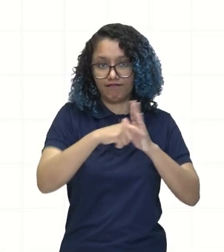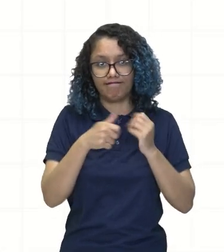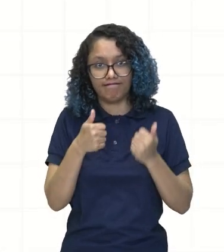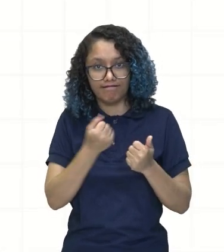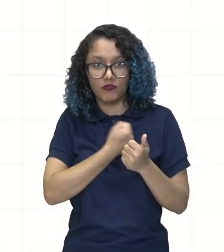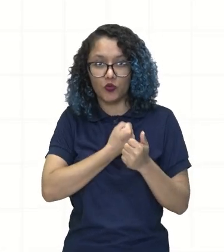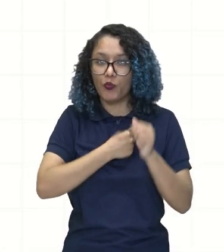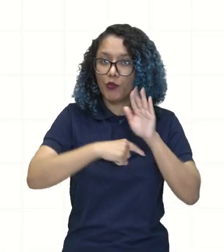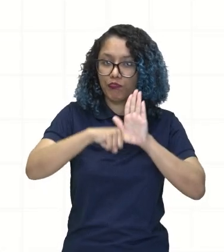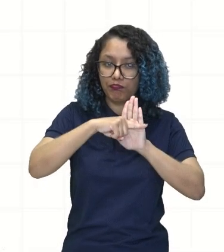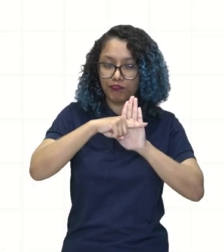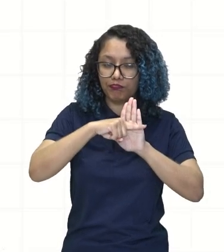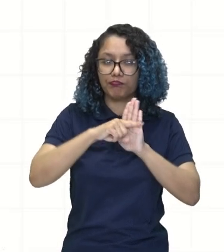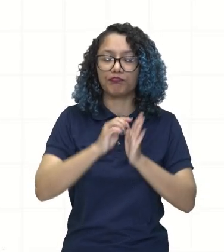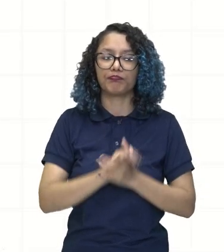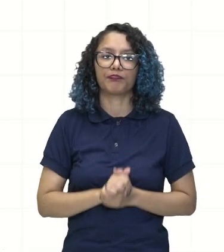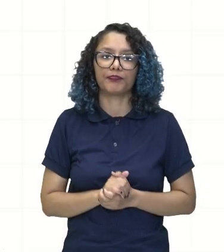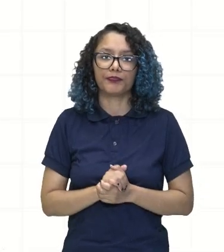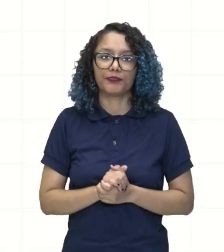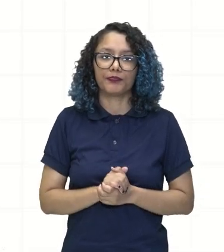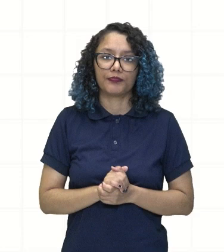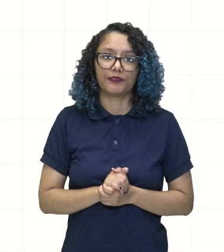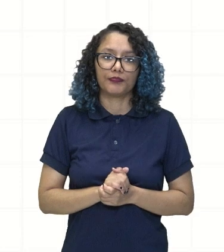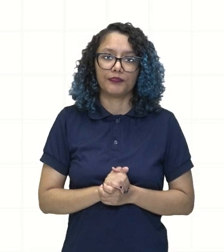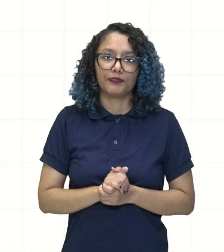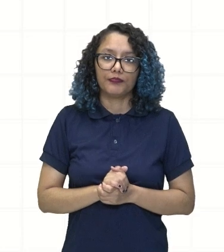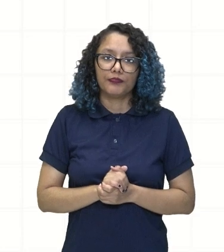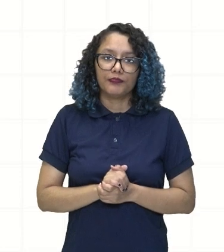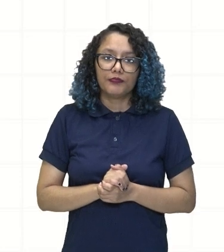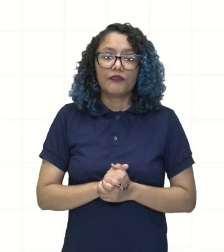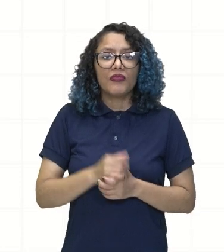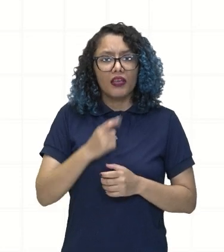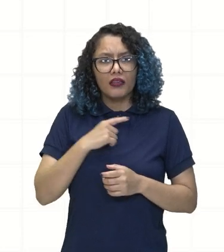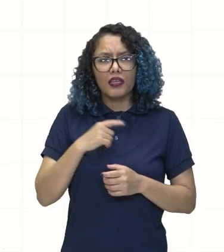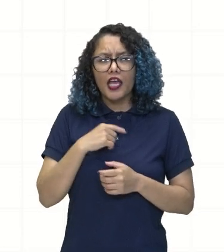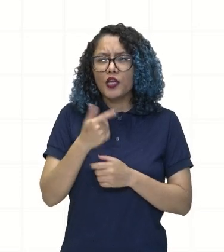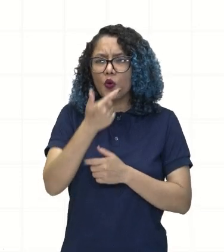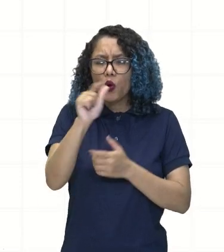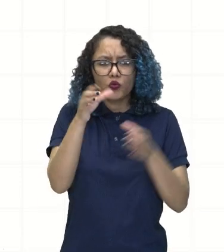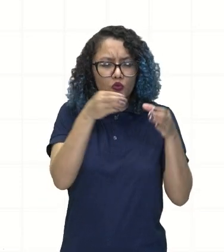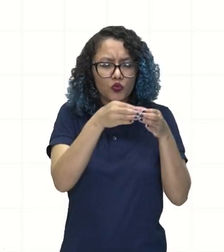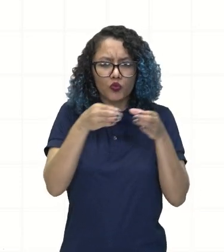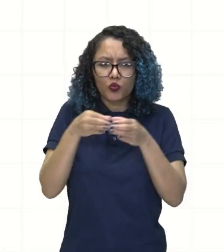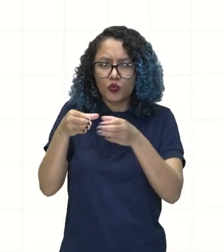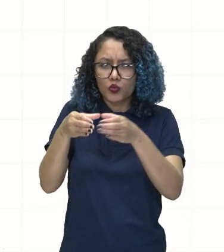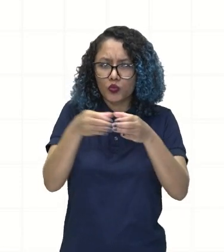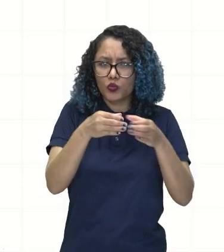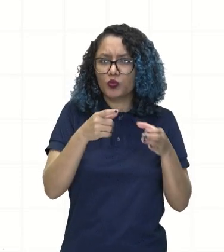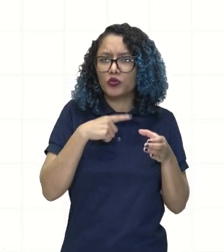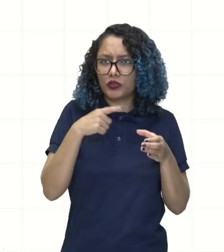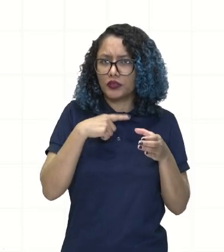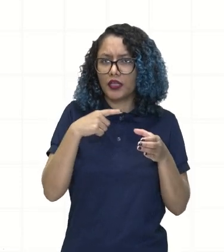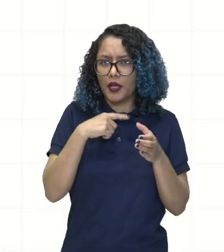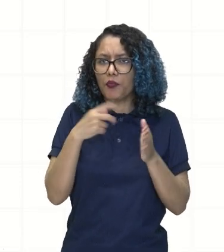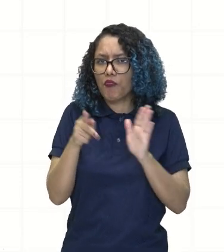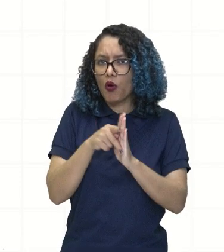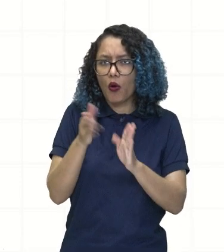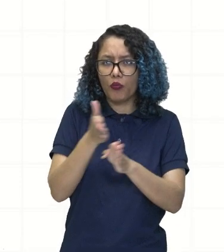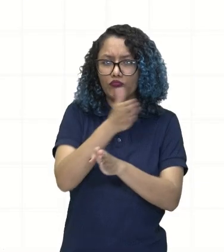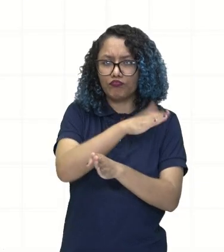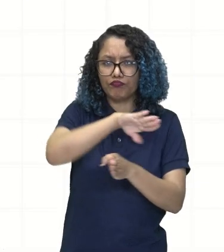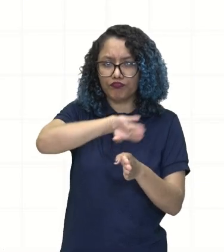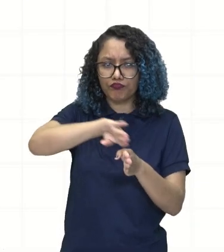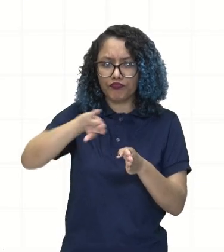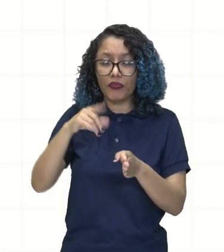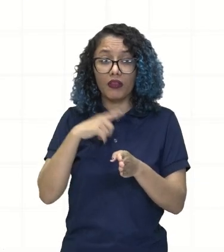ok? Temos aí vários subconjuntos, tá? De números inteiros. Vamos aqui